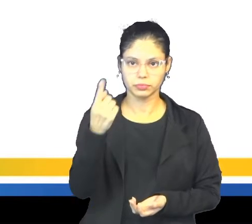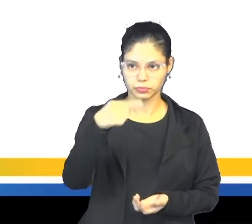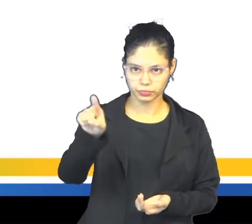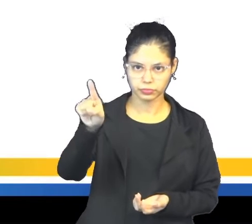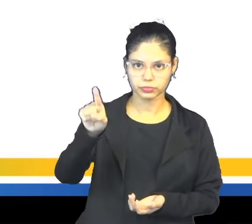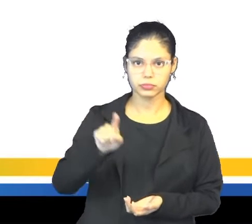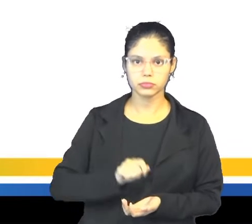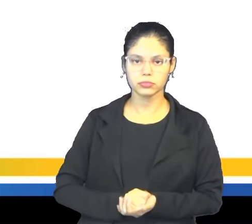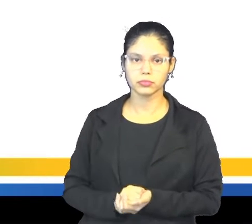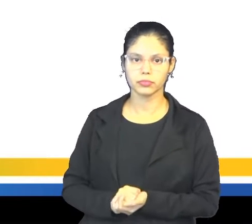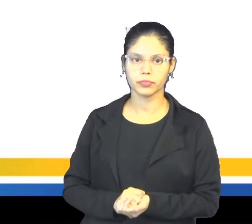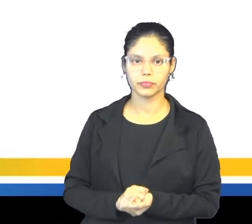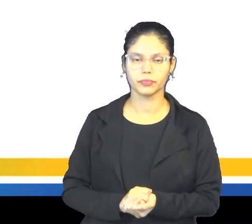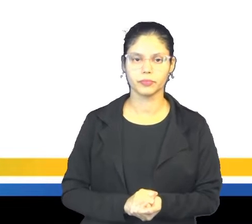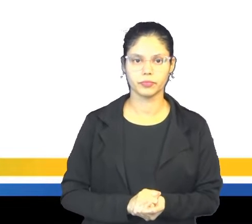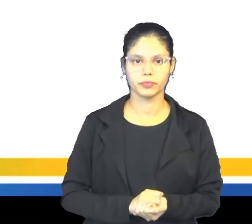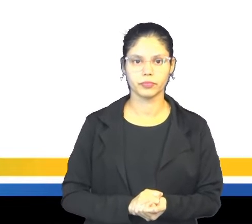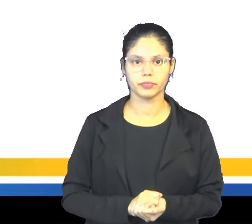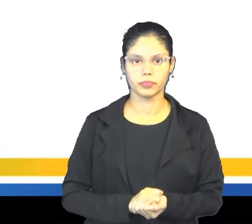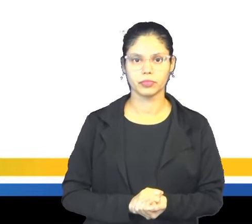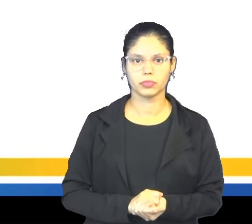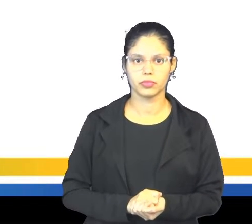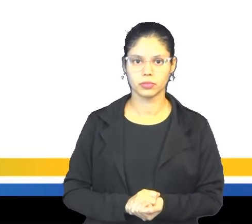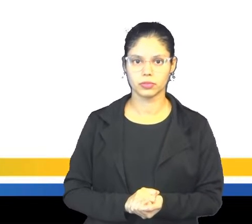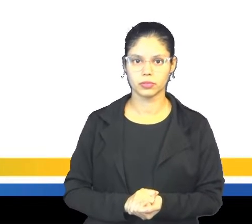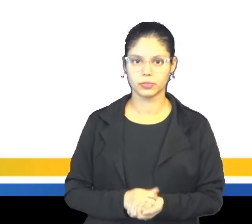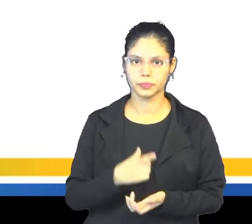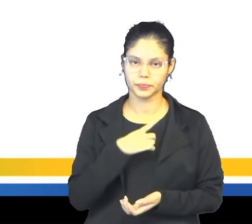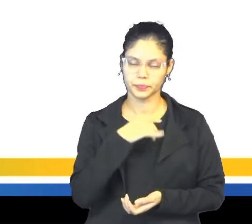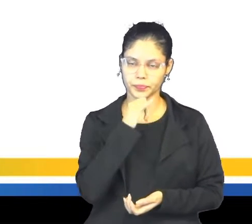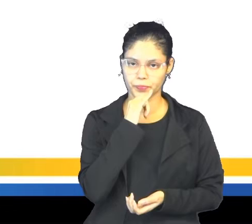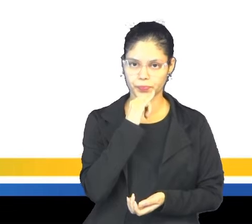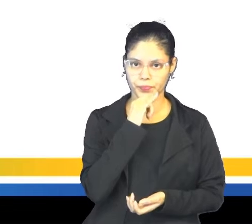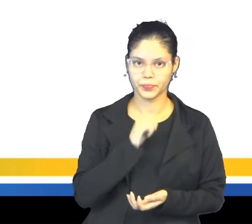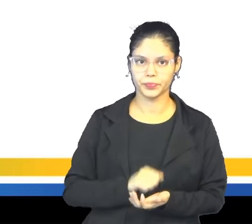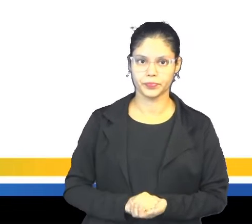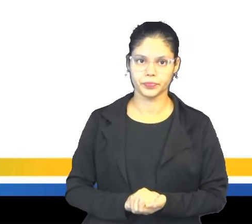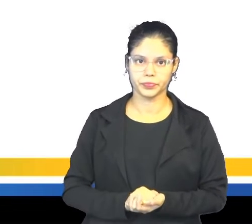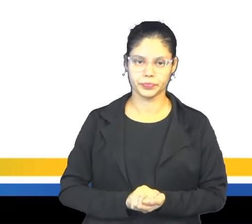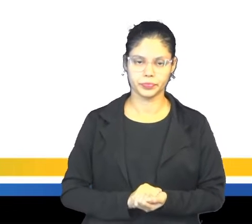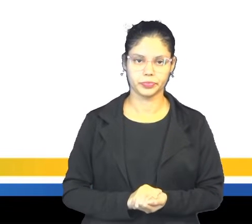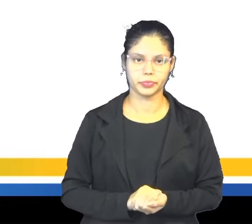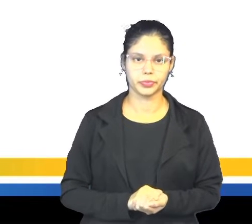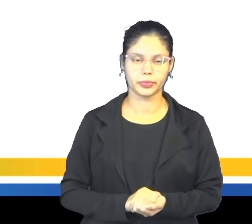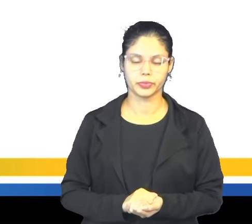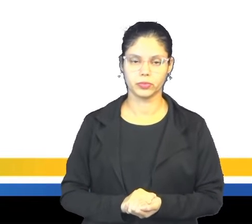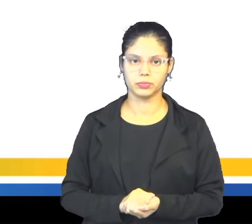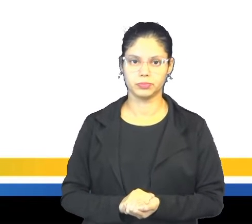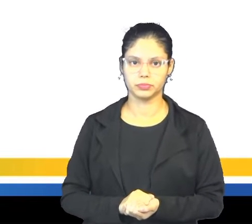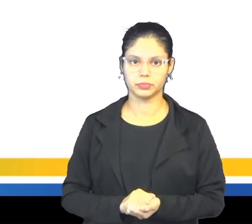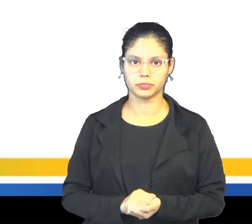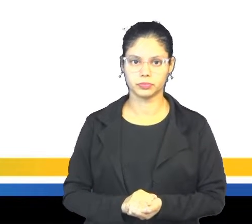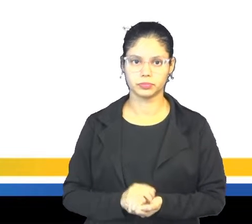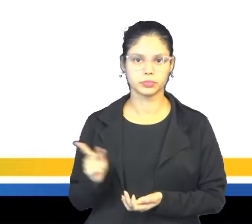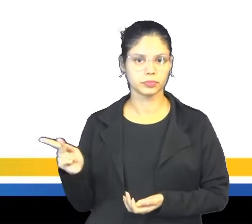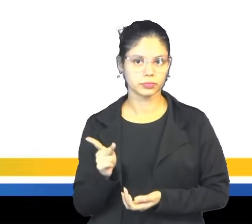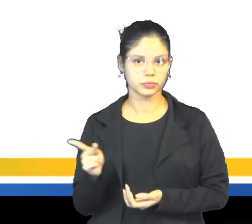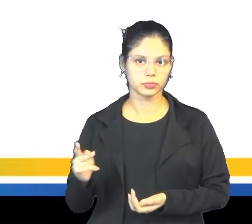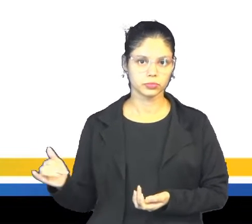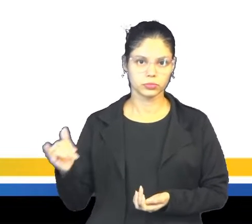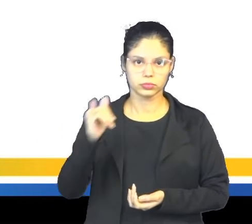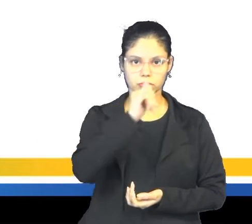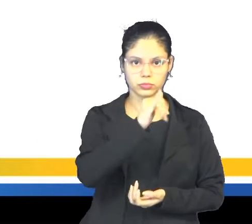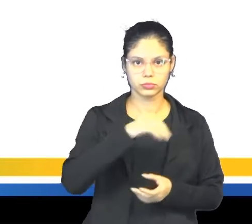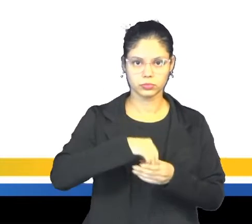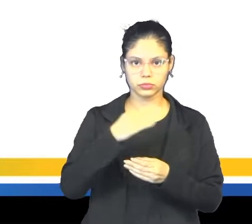eles irão, ok? Nós temos ali um exemplo. They will travel abroad next year. Eles